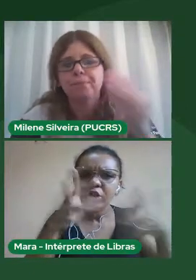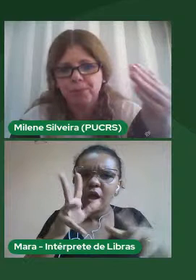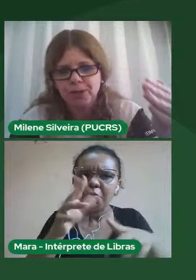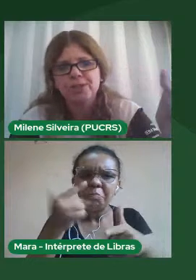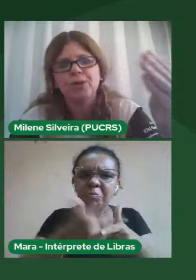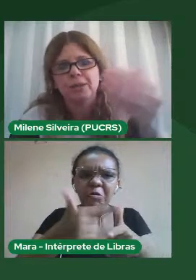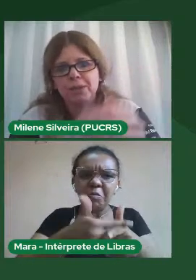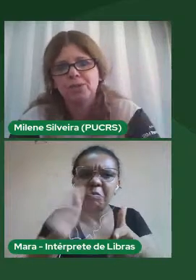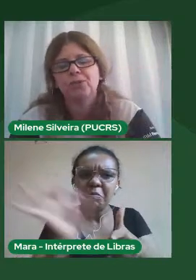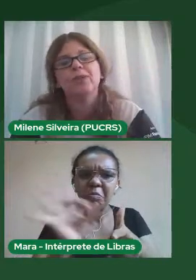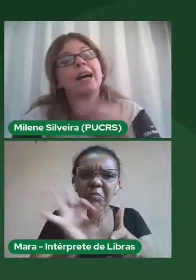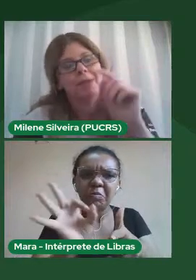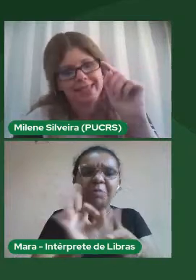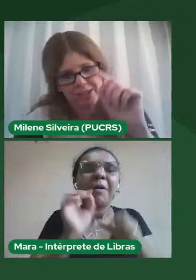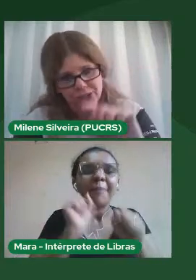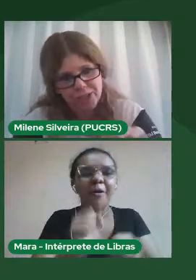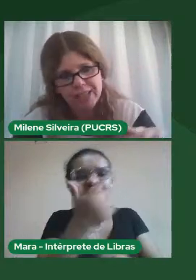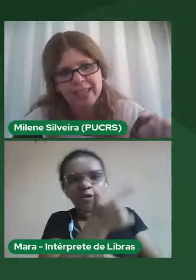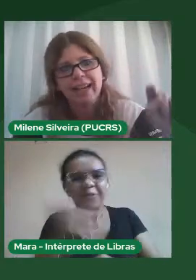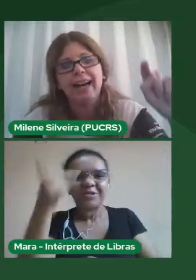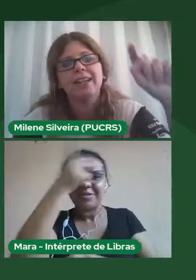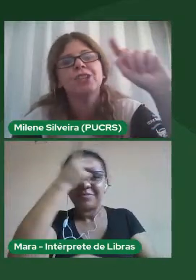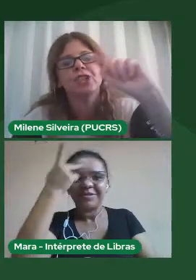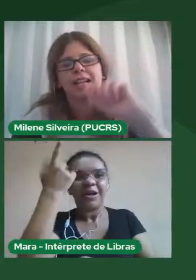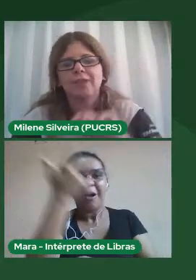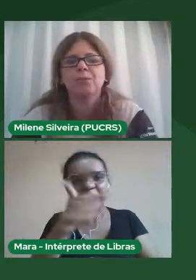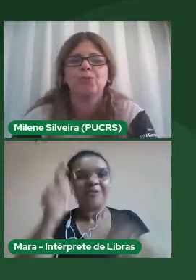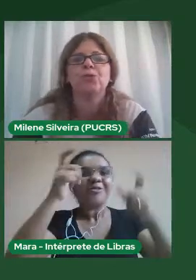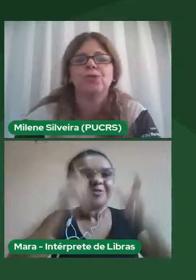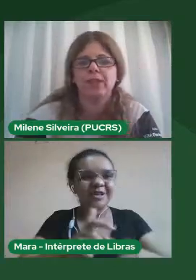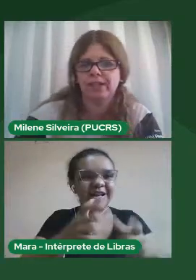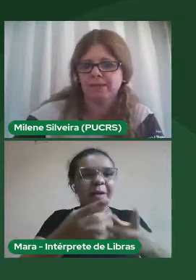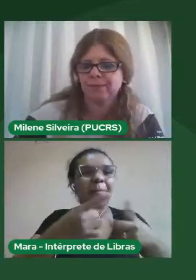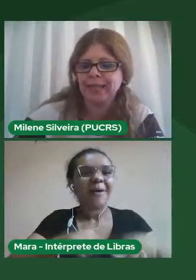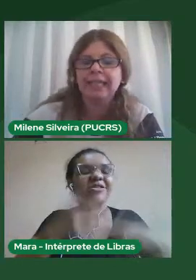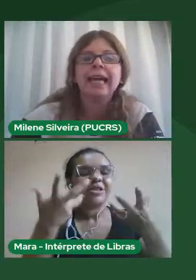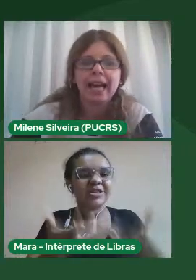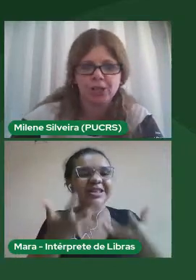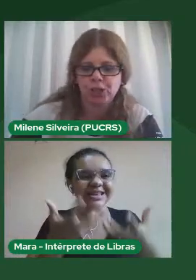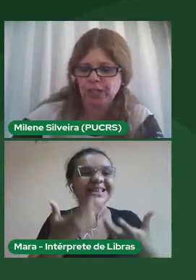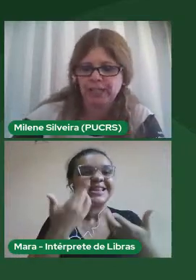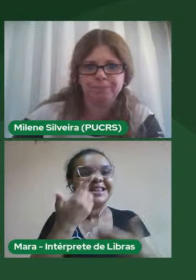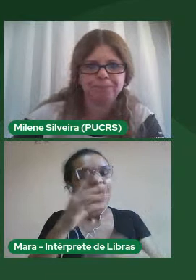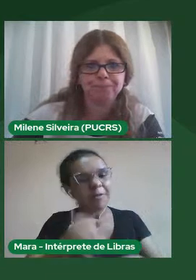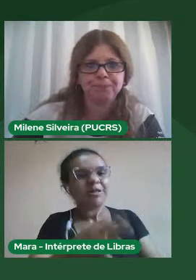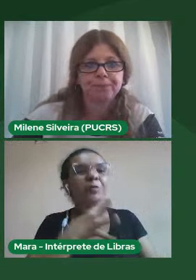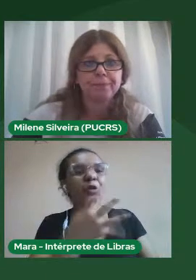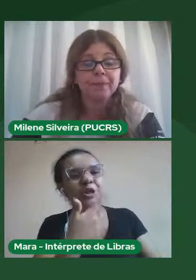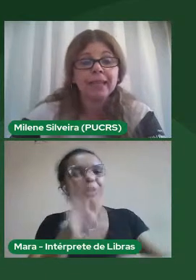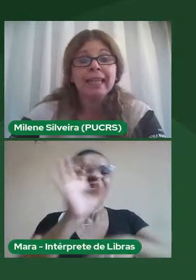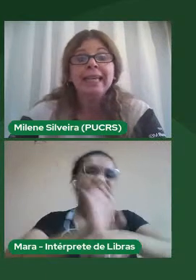problema. Pode ser outra pessoa em outro lugar, mas que a gente queria chegar nos pontinhos verdes, a gente queria.